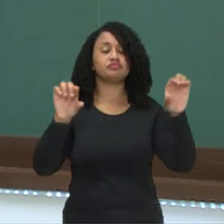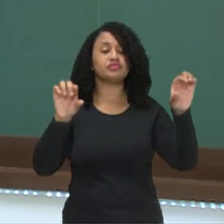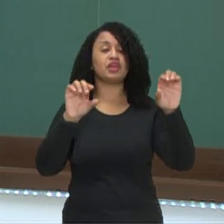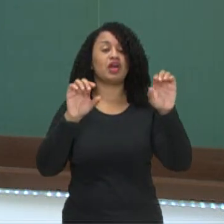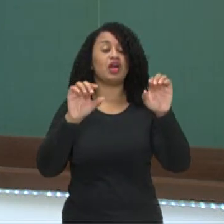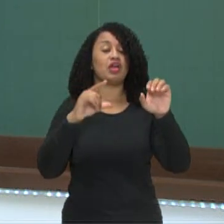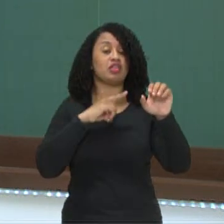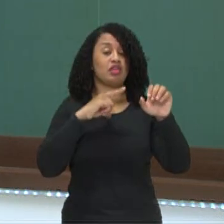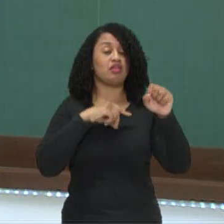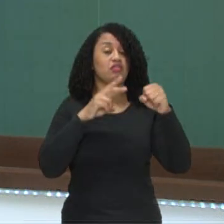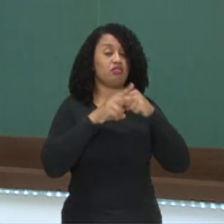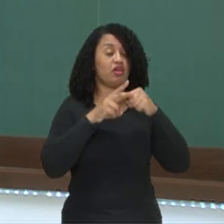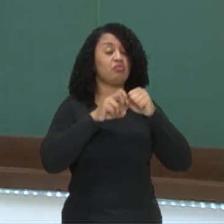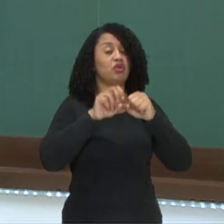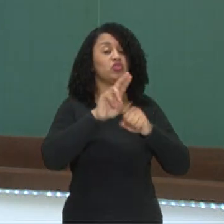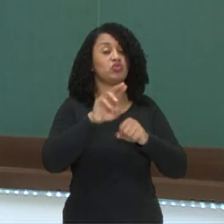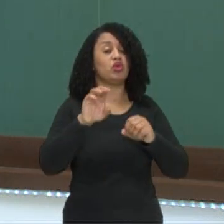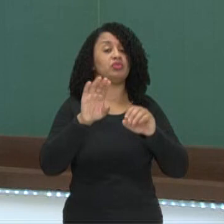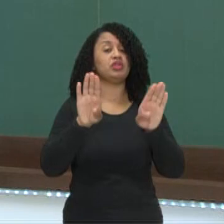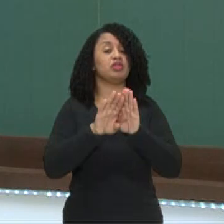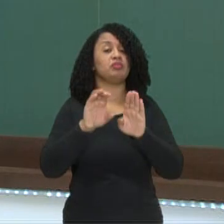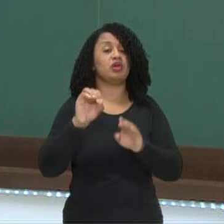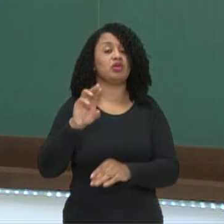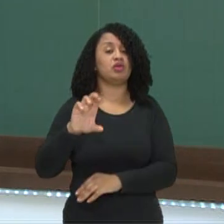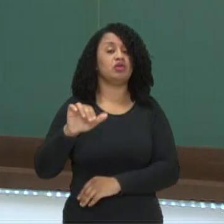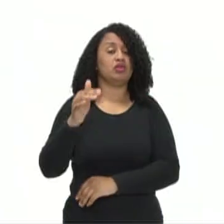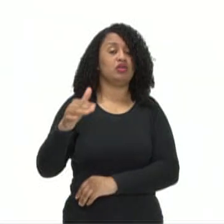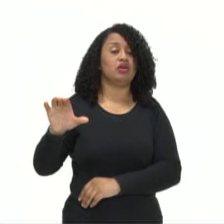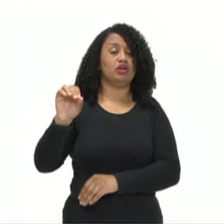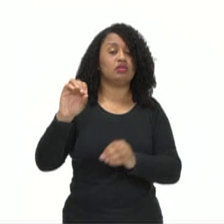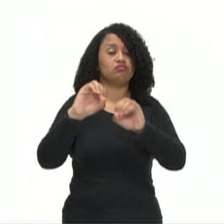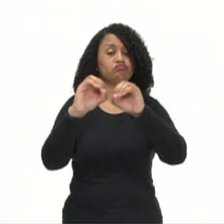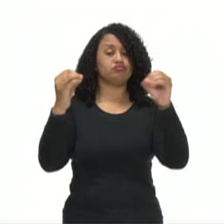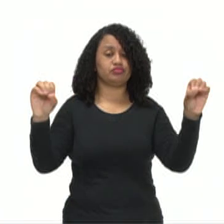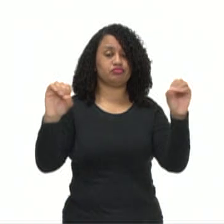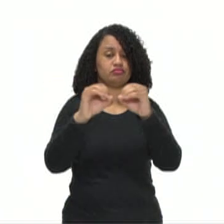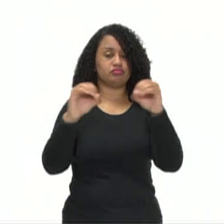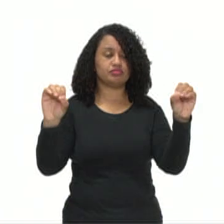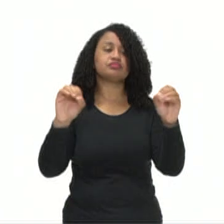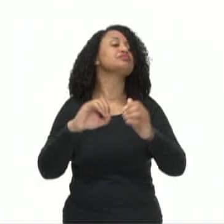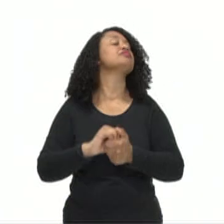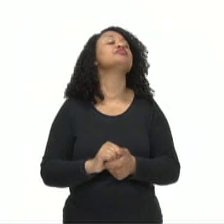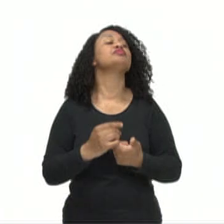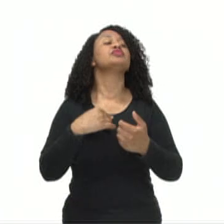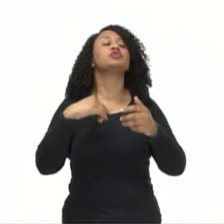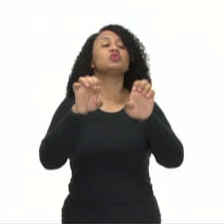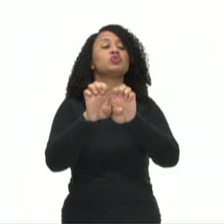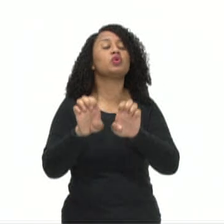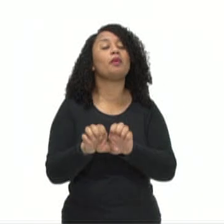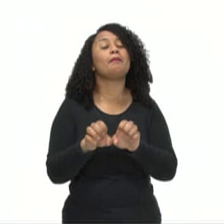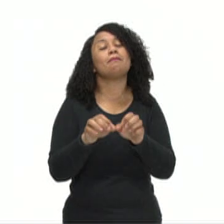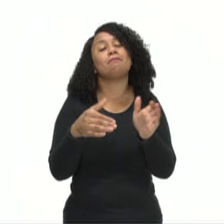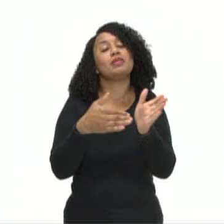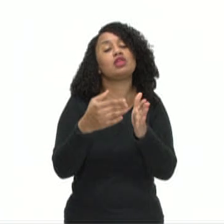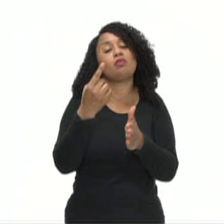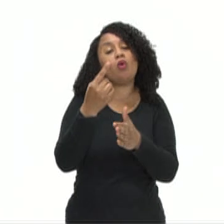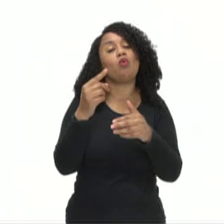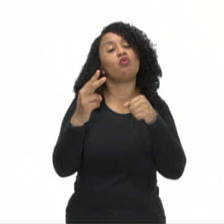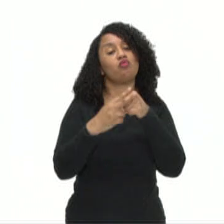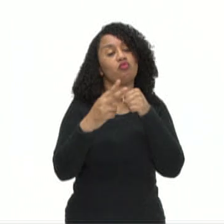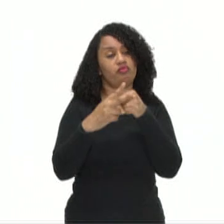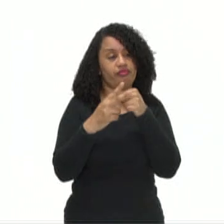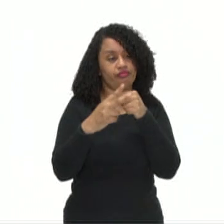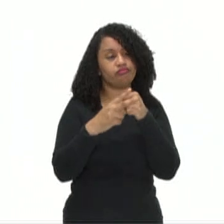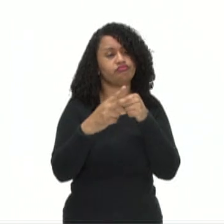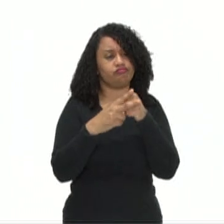de oração. É o que temos aqui. Quando se estrutura em torno de pelo menos um verbo em forma